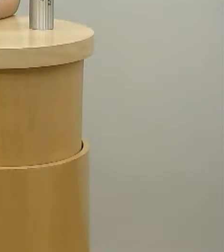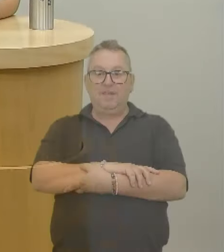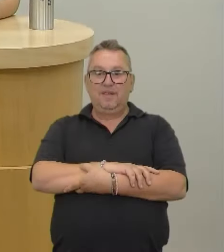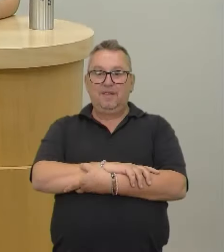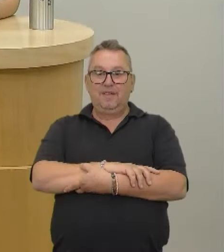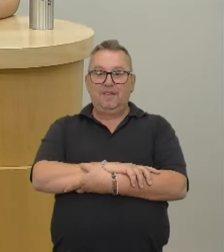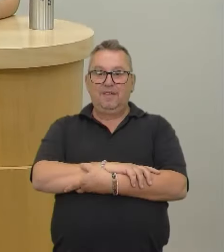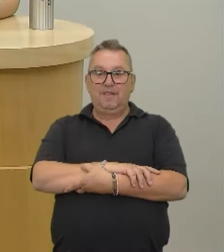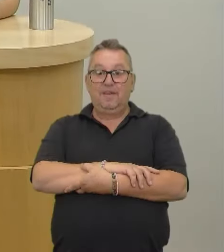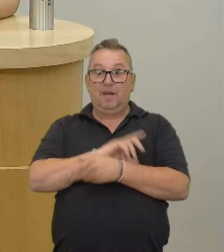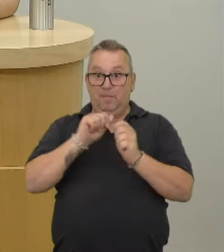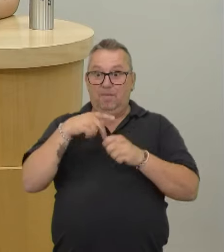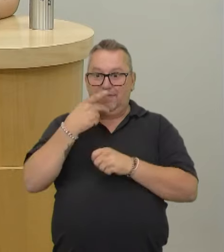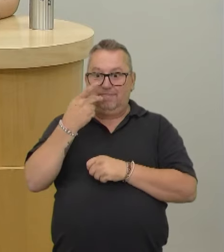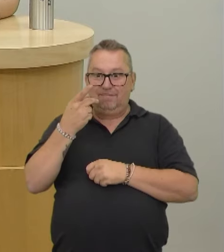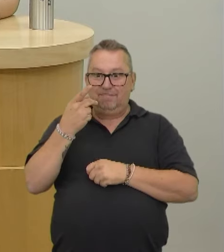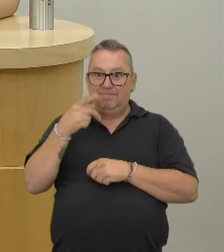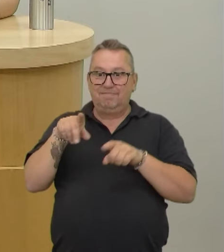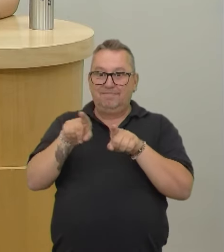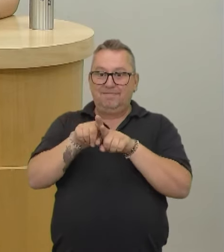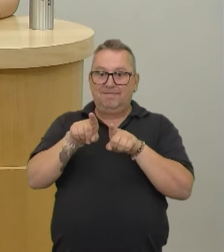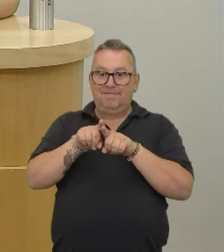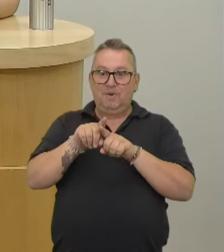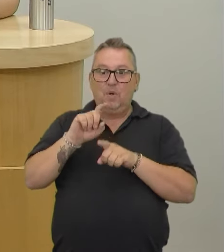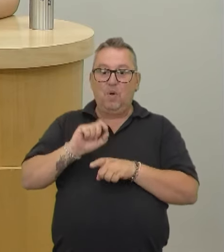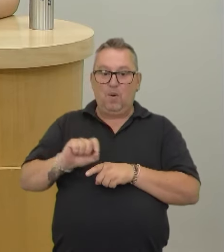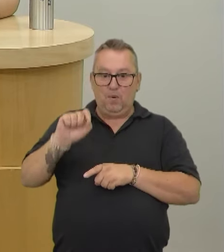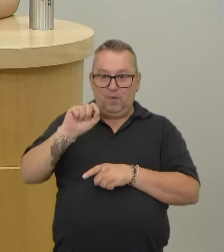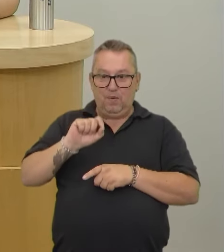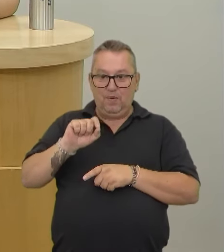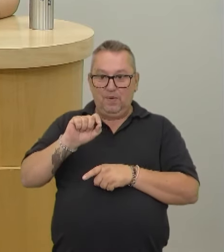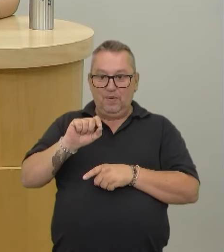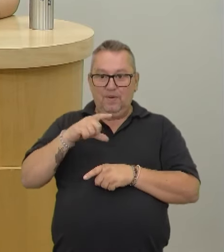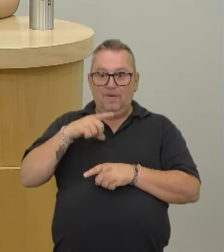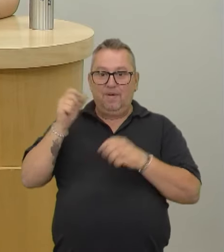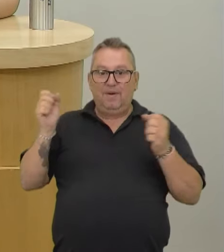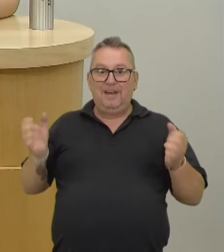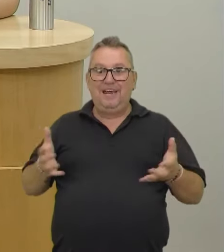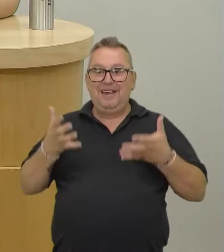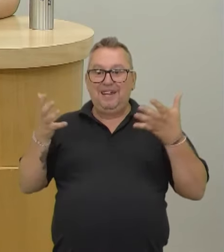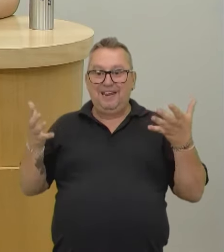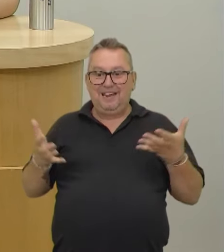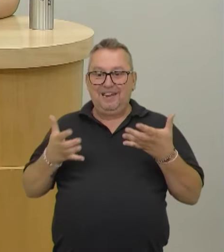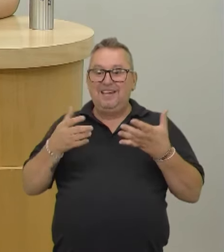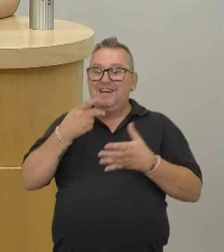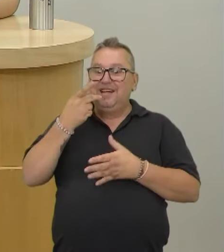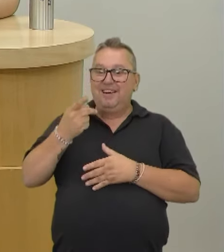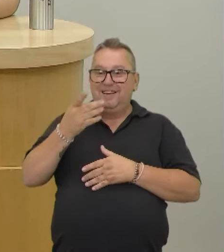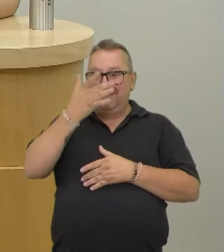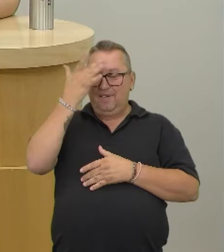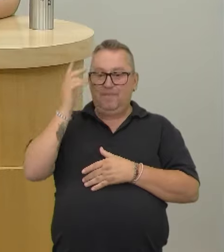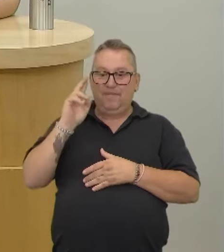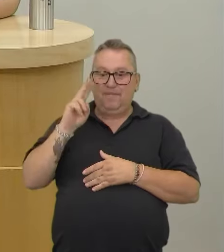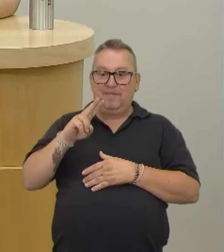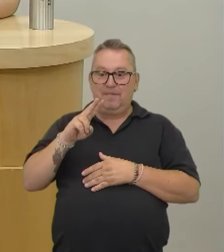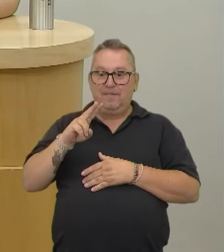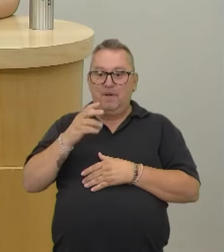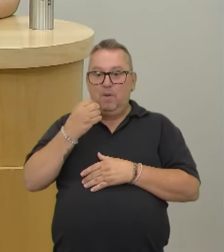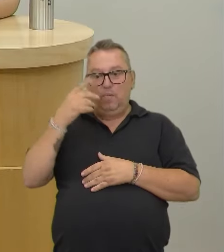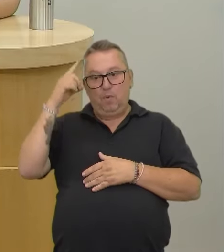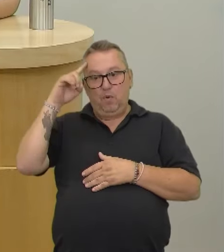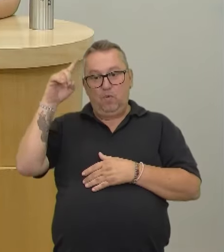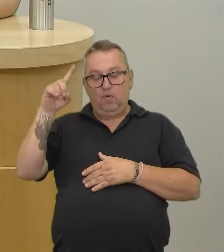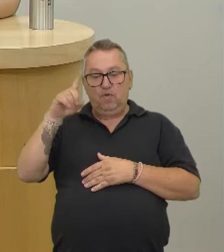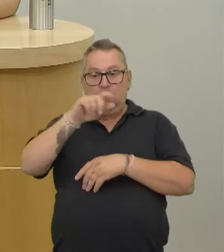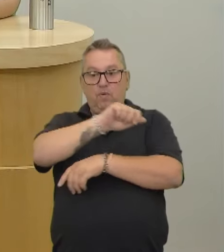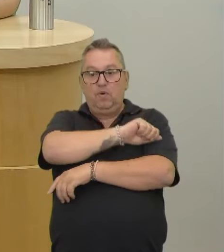Posso falar? Pode falar. Então tá bom, vou falar, tá bom? Gente, ó, estamos animados. Eu falei, Fabiana, faz festa. Bom dia,